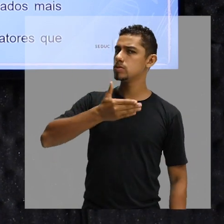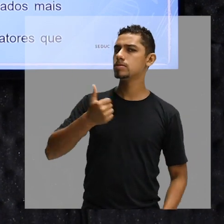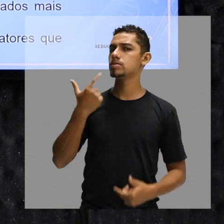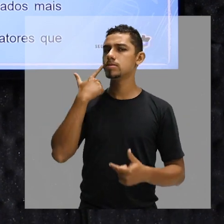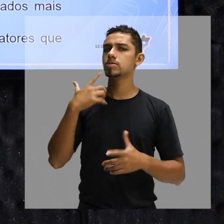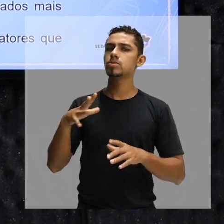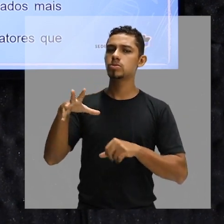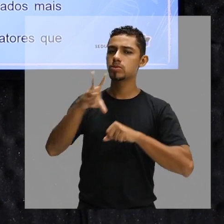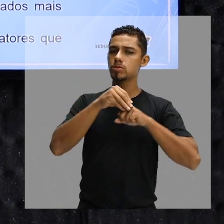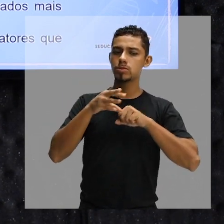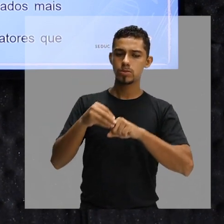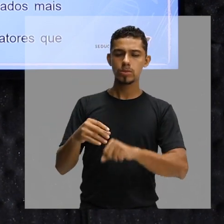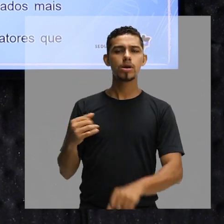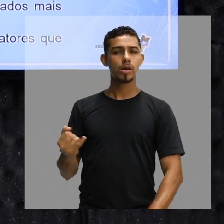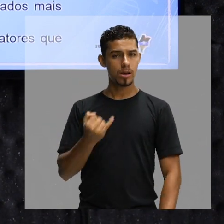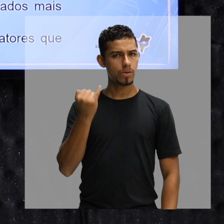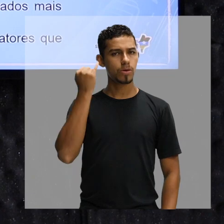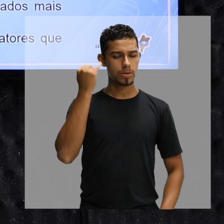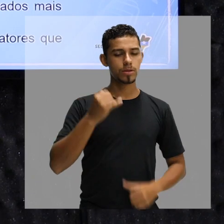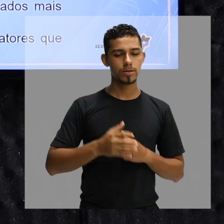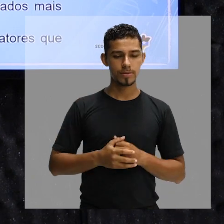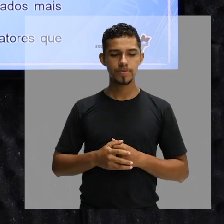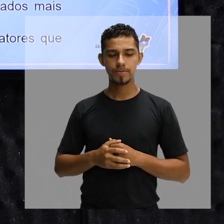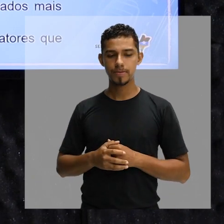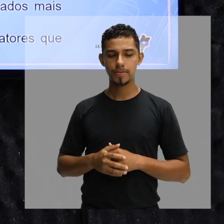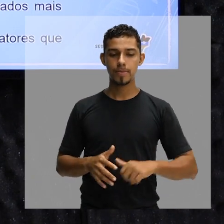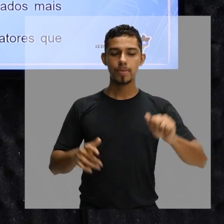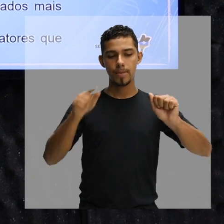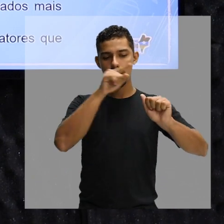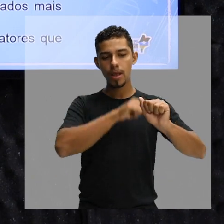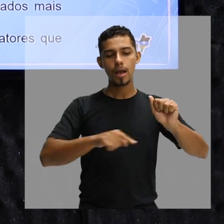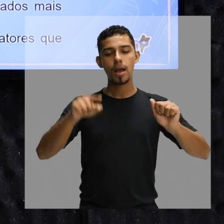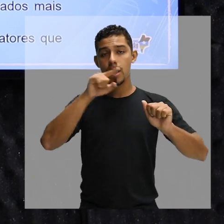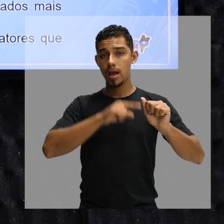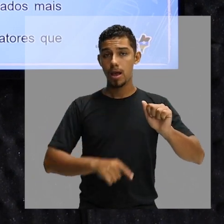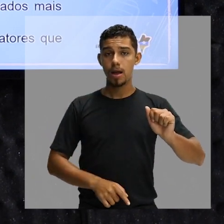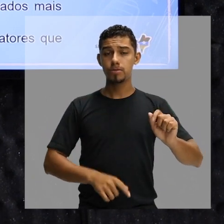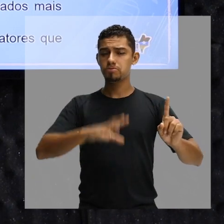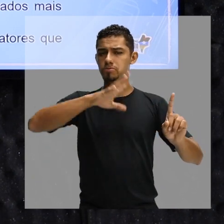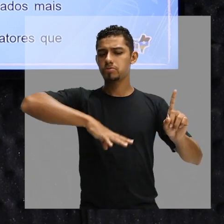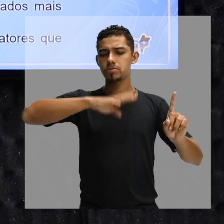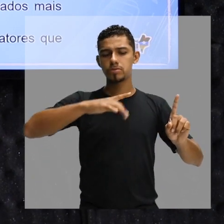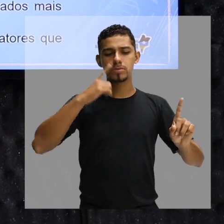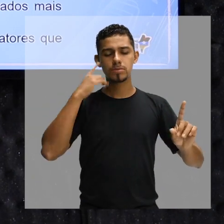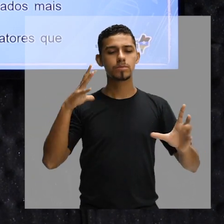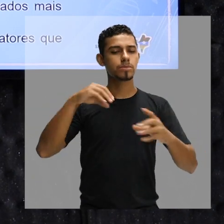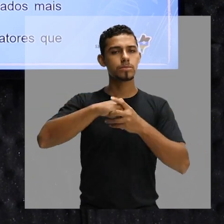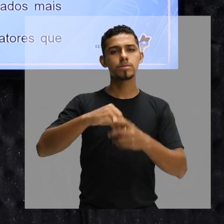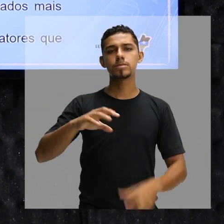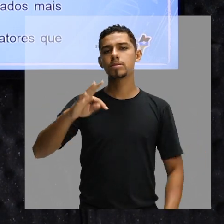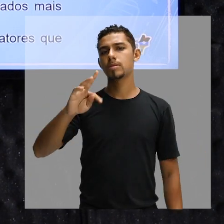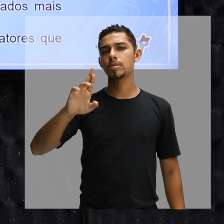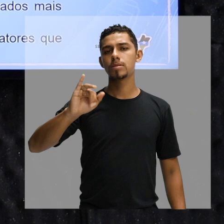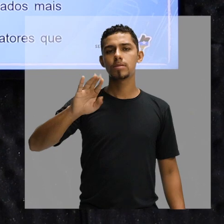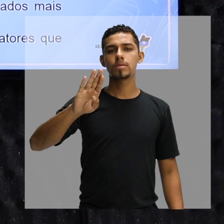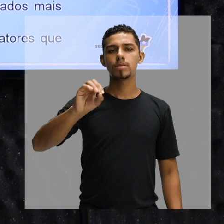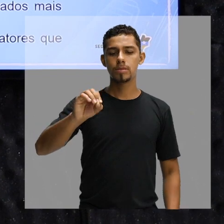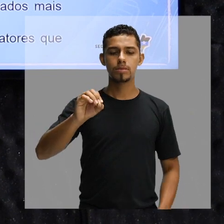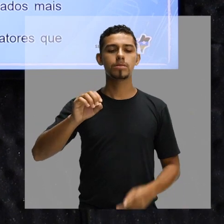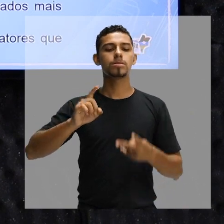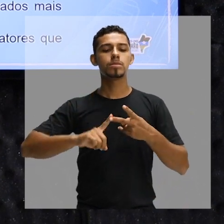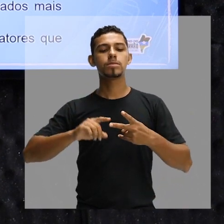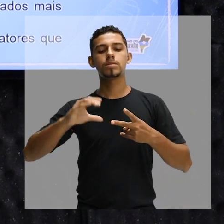deste conhecimento. Por isso ele é tão importante. Olha aqui. Letra A. Os ídolos da tribo e da caverna são os